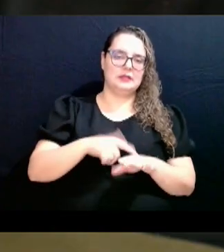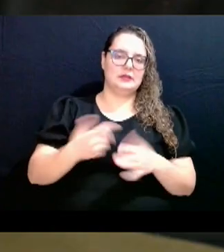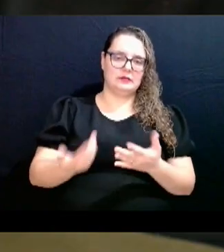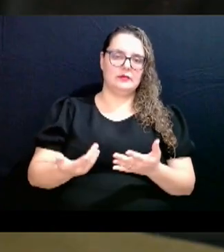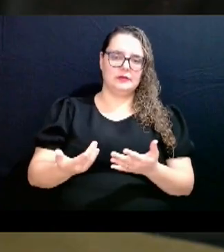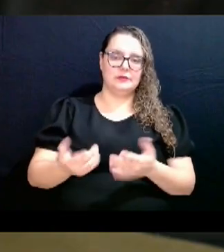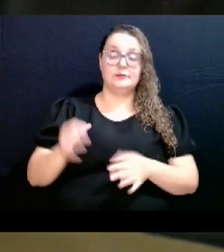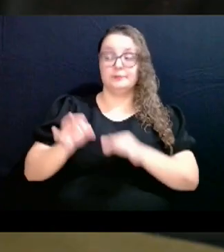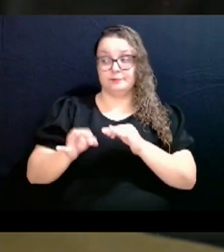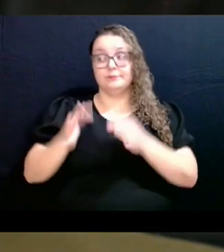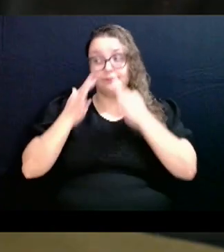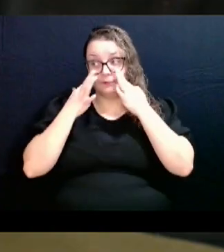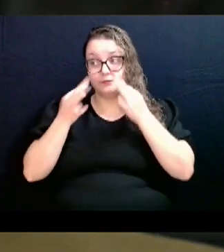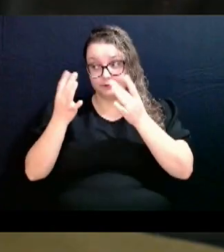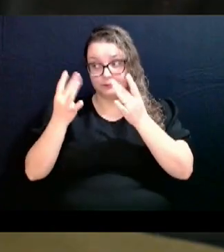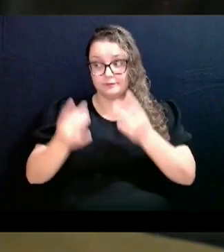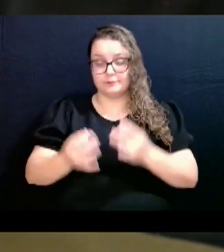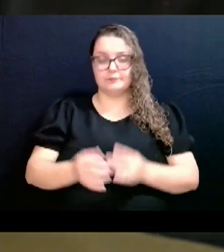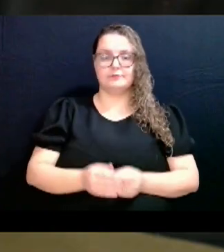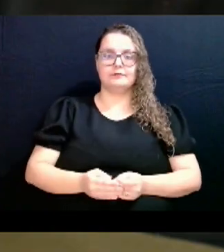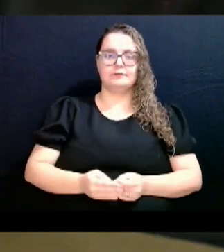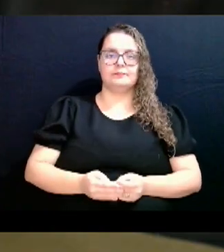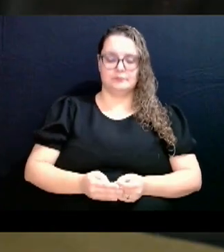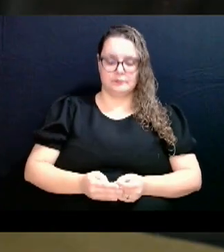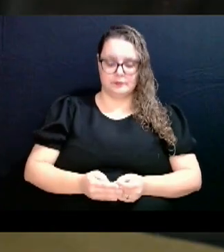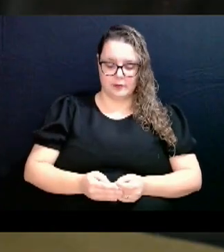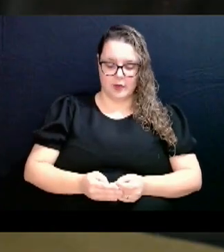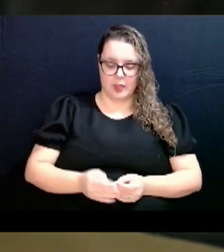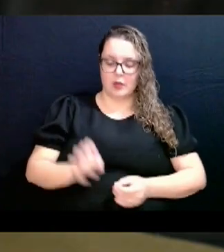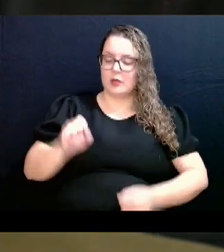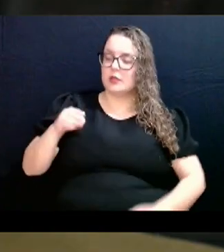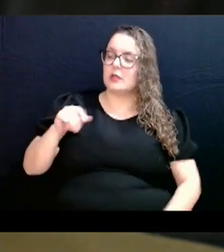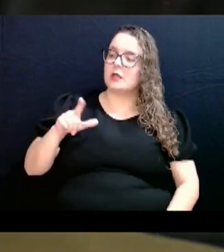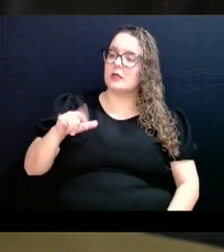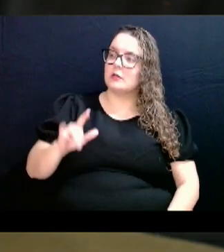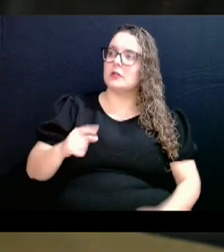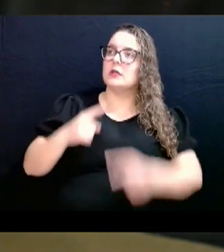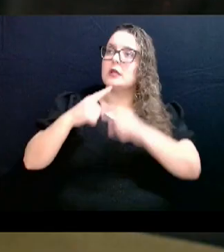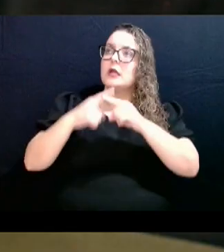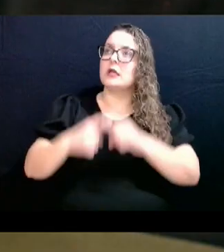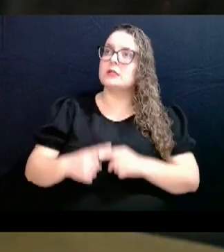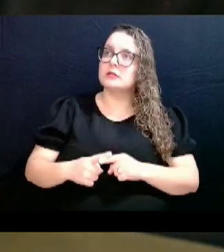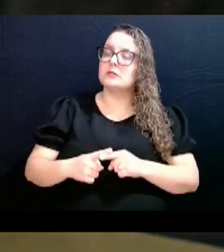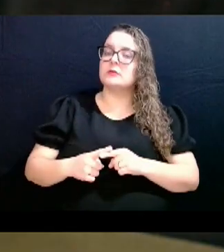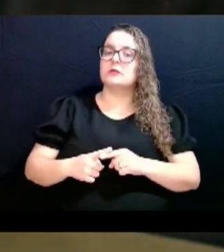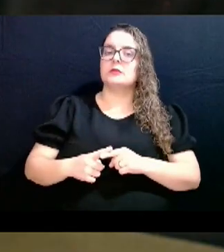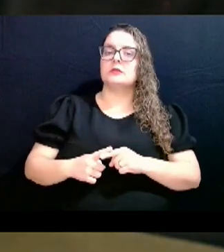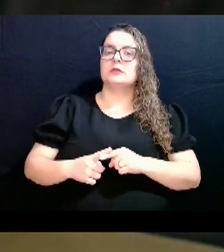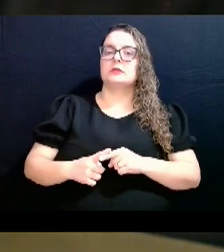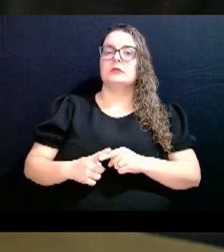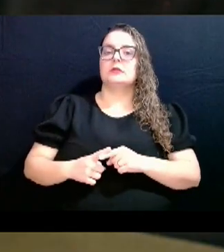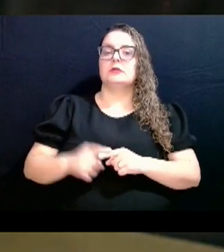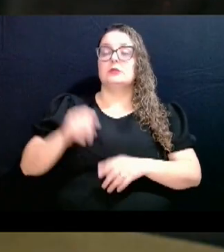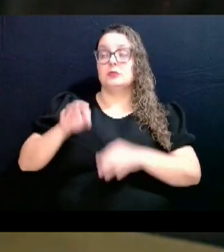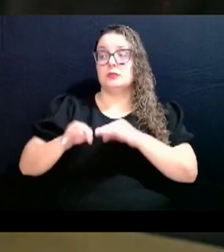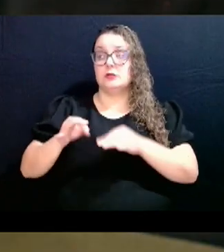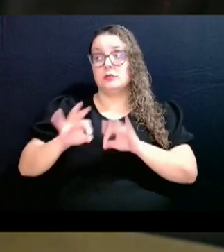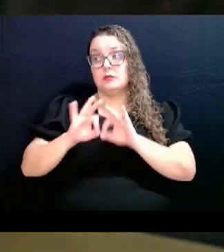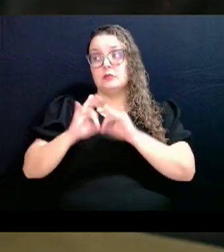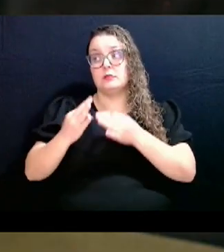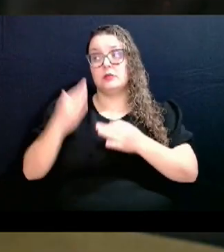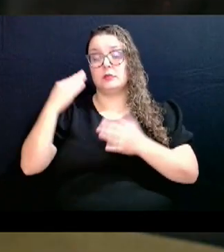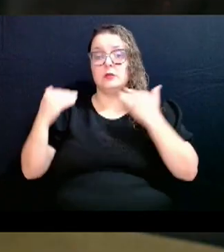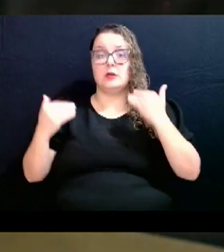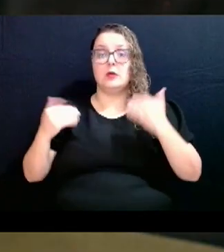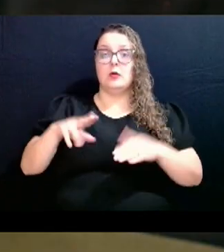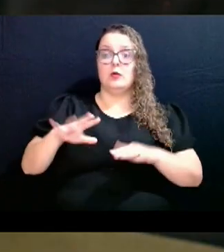aos detalhes, né. Agora, Emily, a disputa judicial, especialmente em famílias conhecidas, né, ou com grande exposição, pode